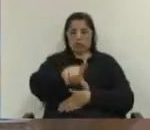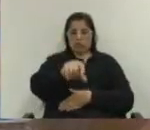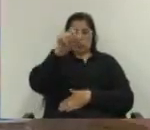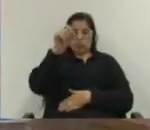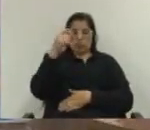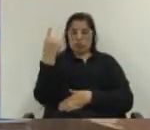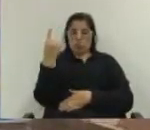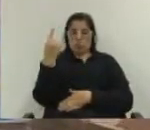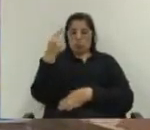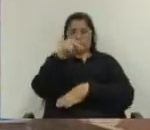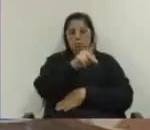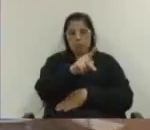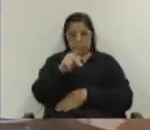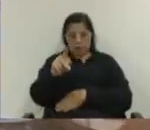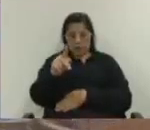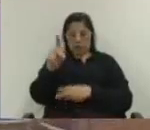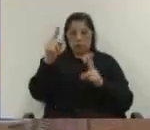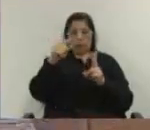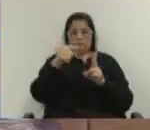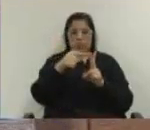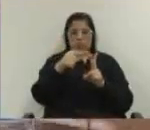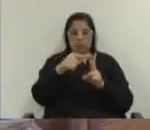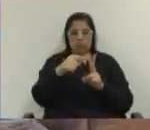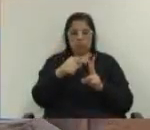logo o presidente e o